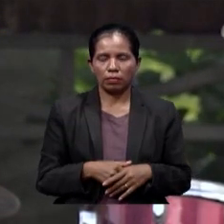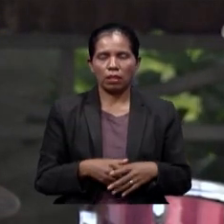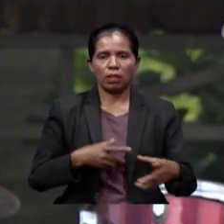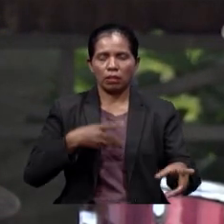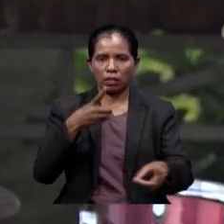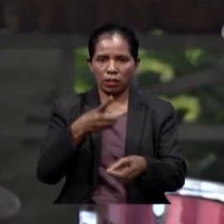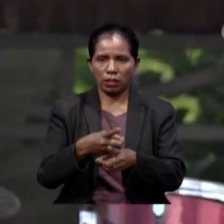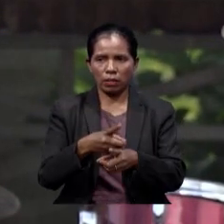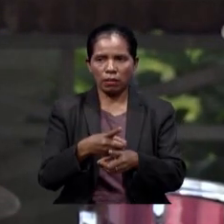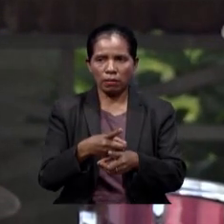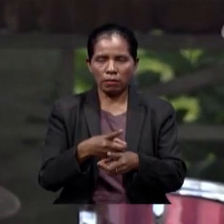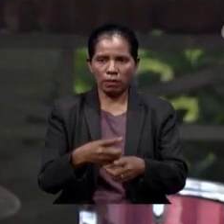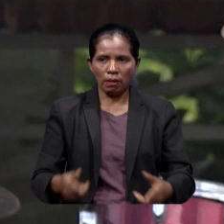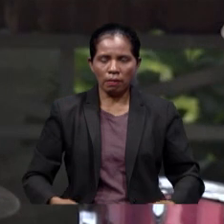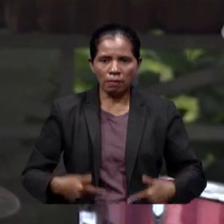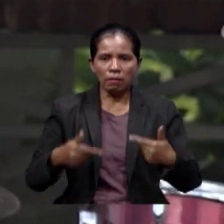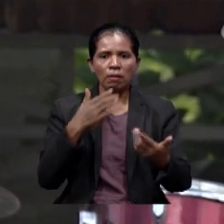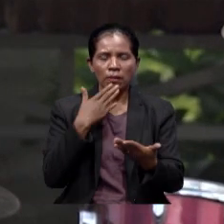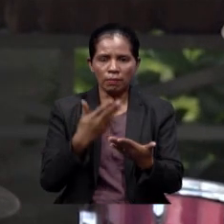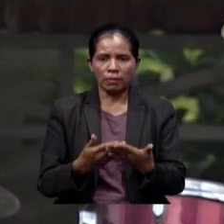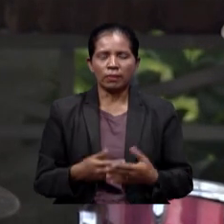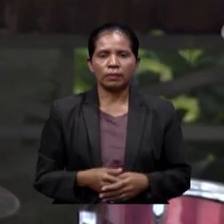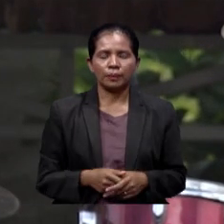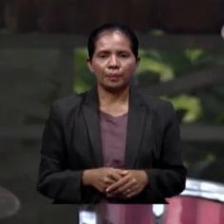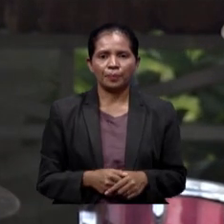direito a tu mores ho digno.